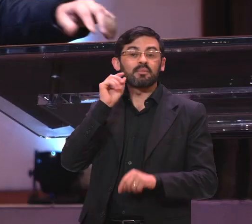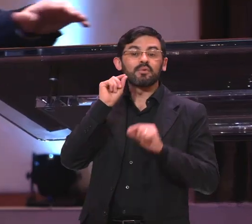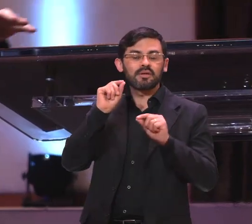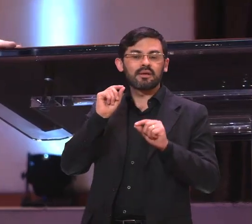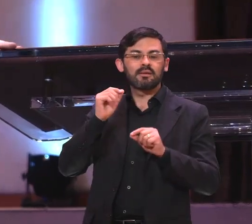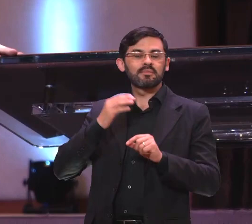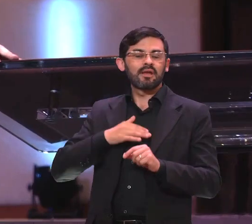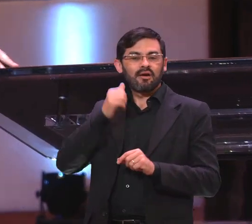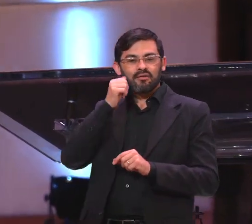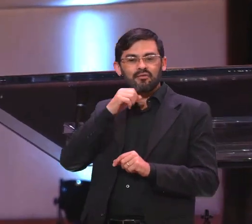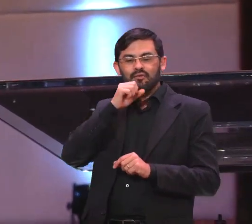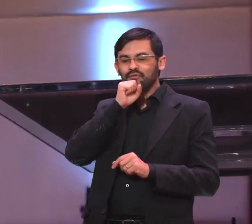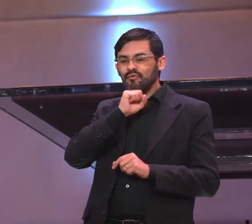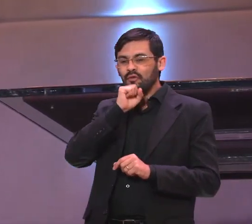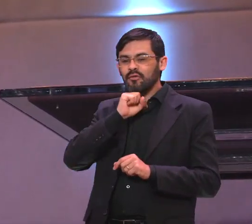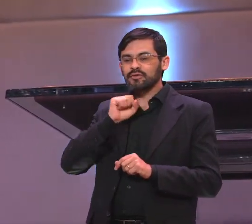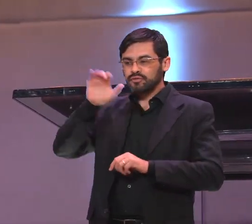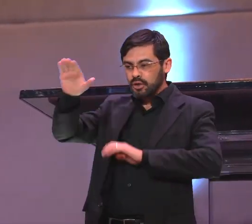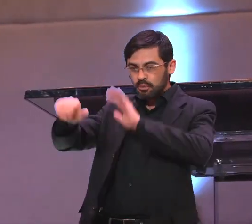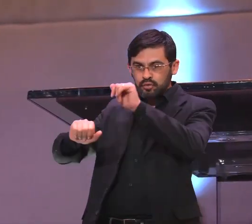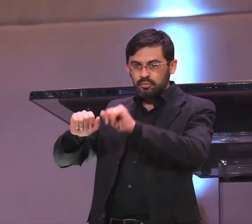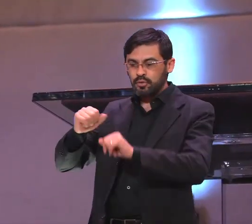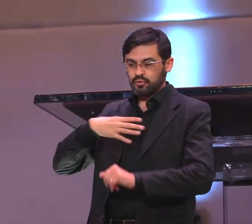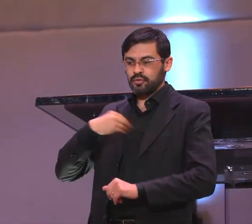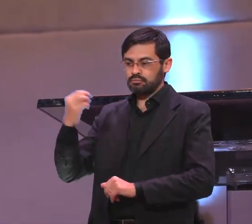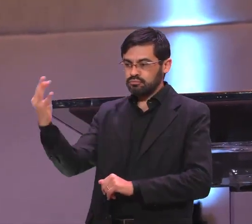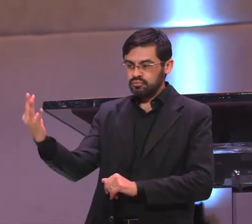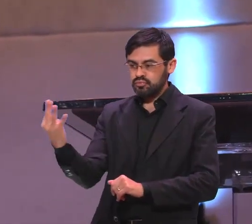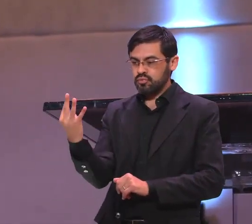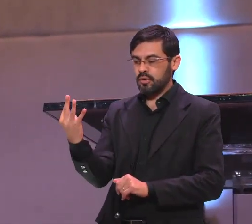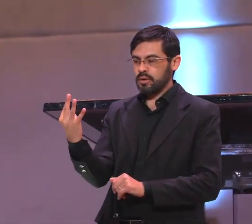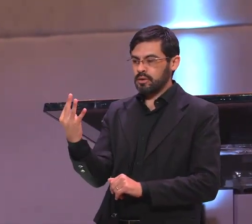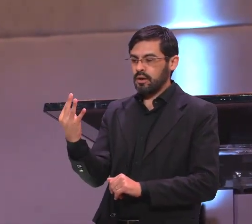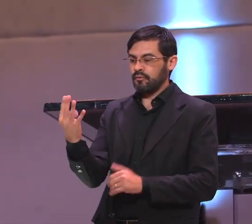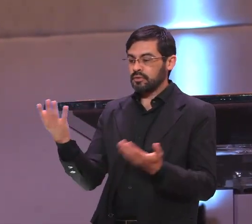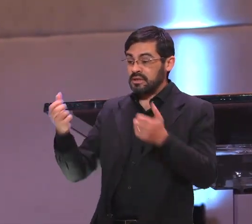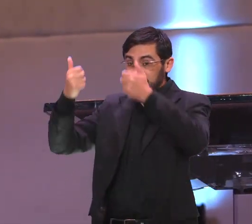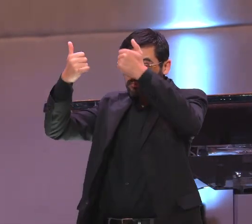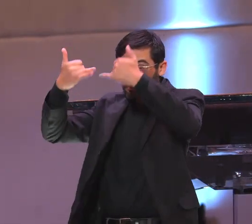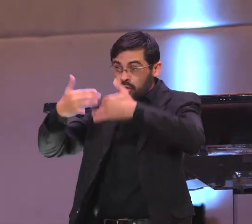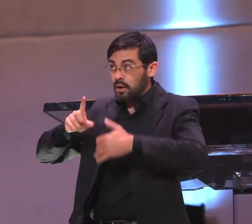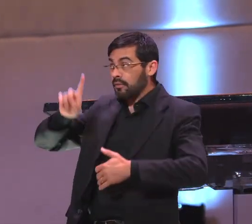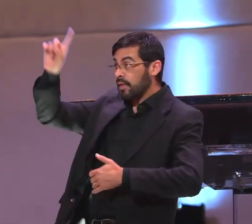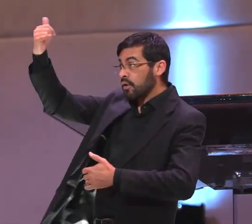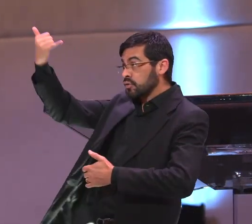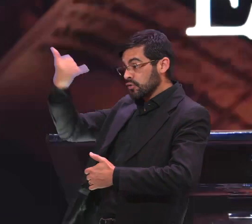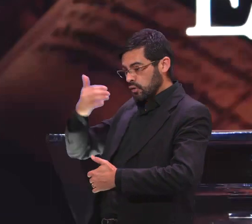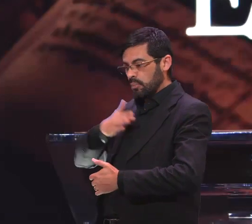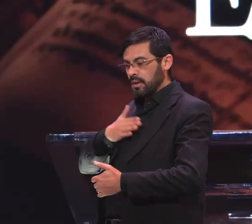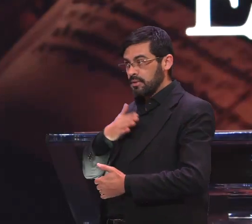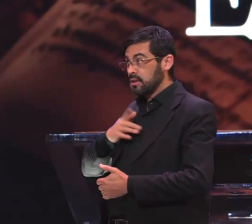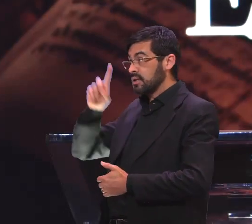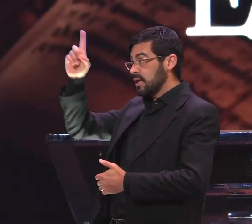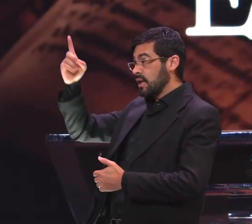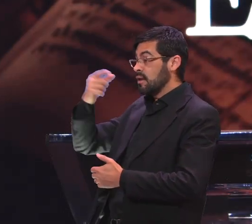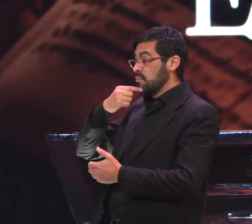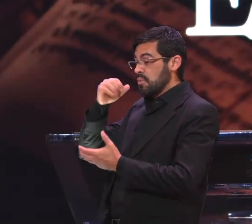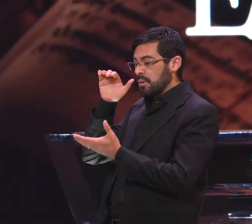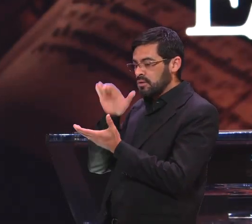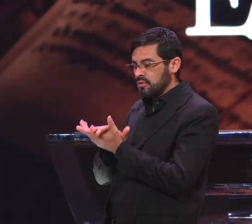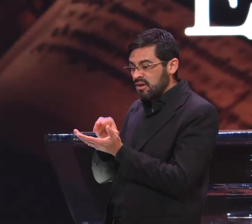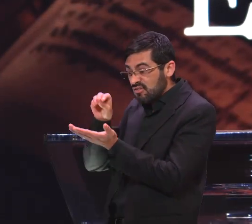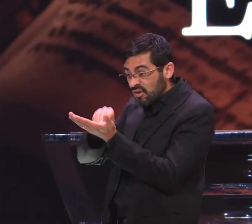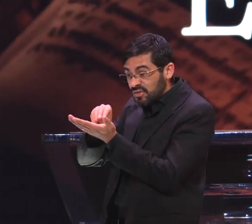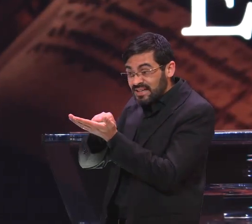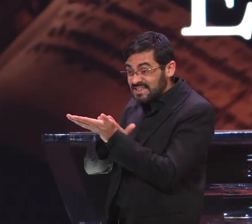os filhos e disse: Deus falou para mim que Ele é o meu marido. Não vai faltar